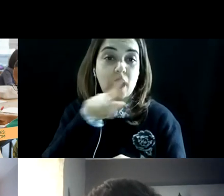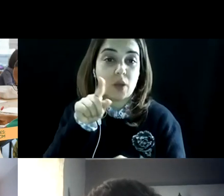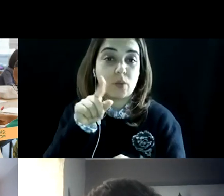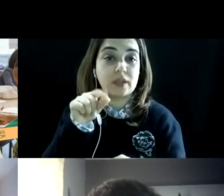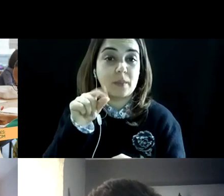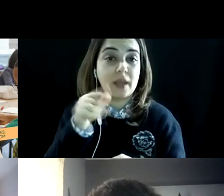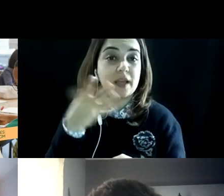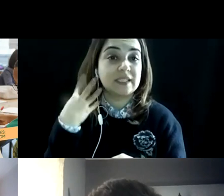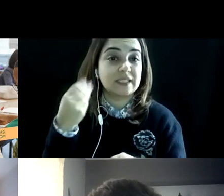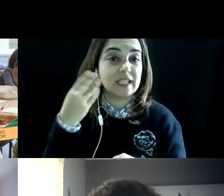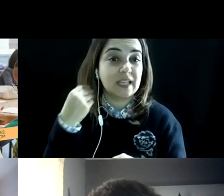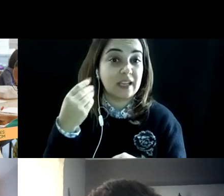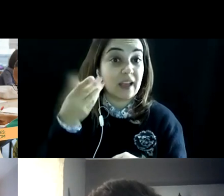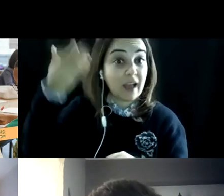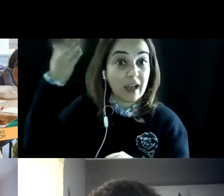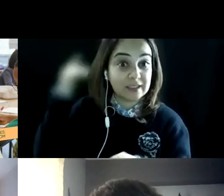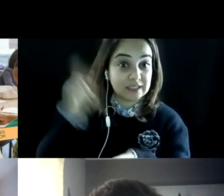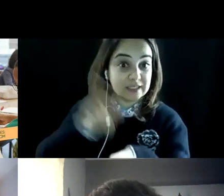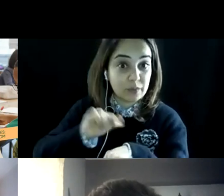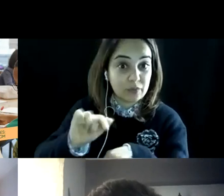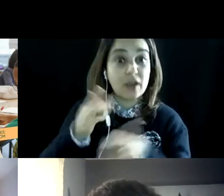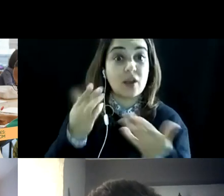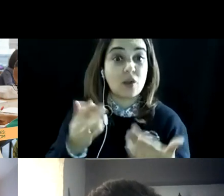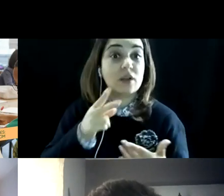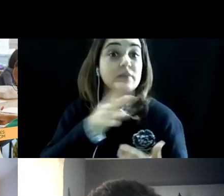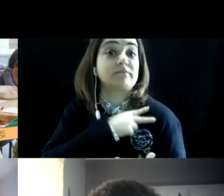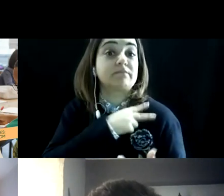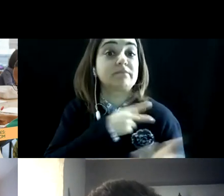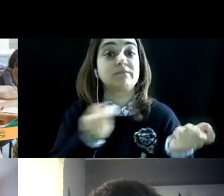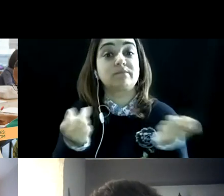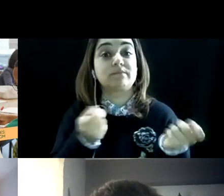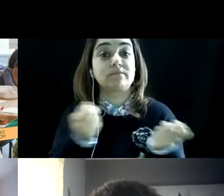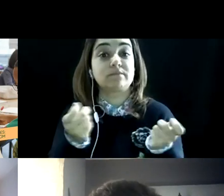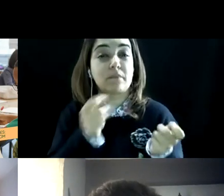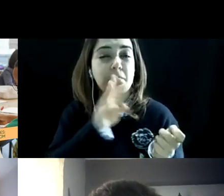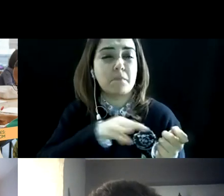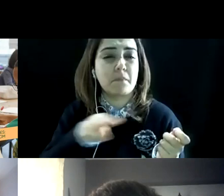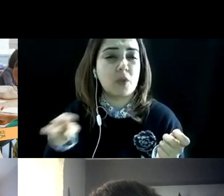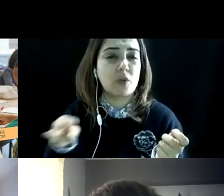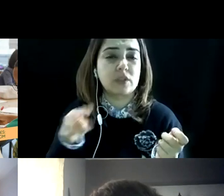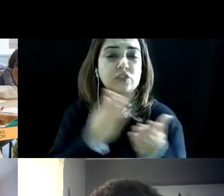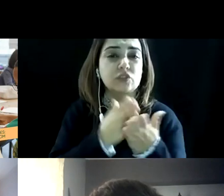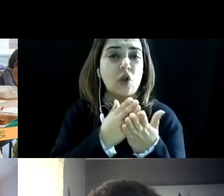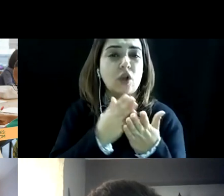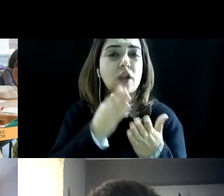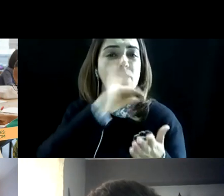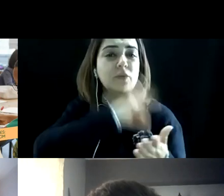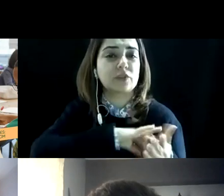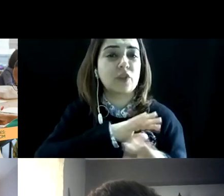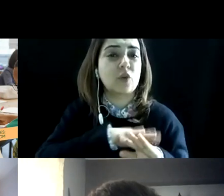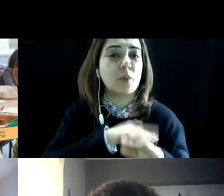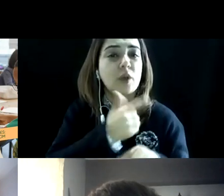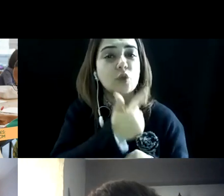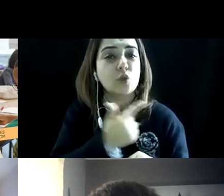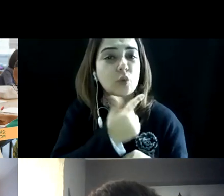Lopes, neste momento é proprietária de uma escola profissional que tem volume de negócios de milhões ao ano. Isto também porque cada turma